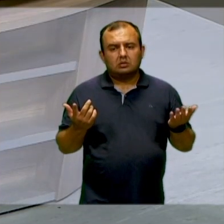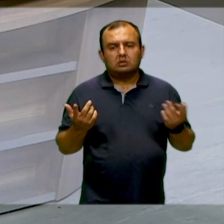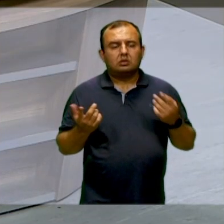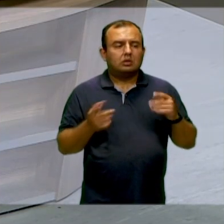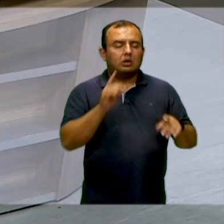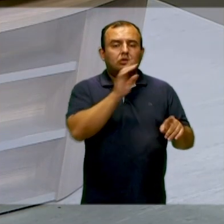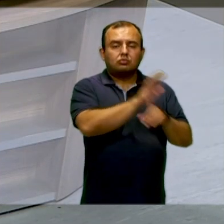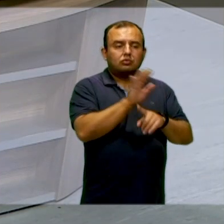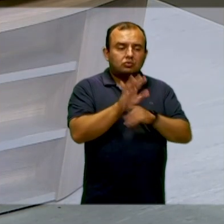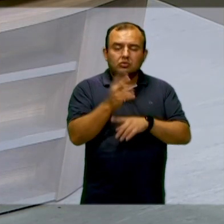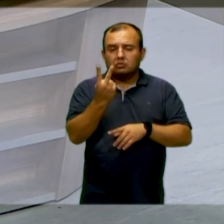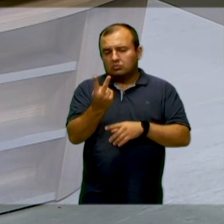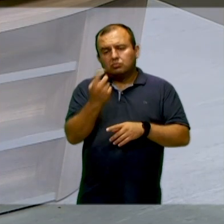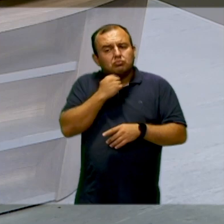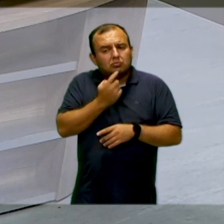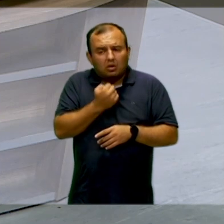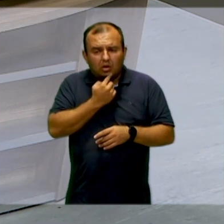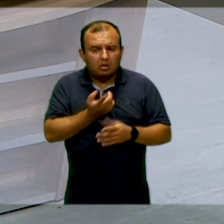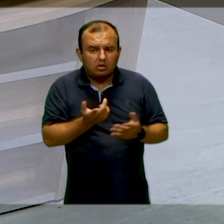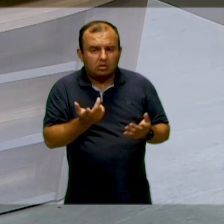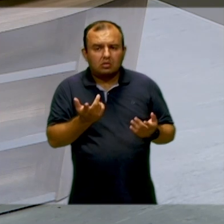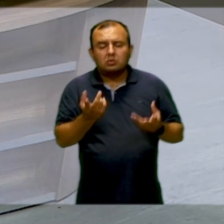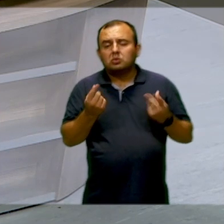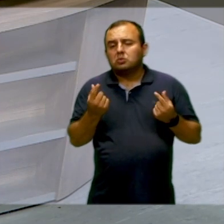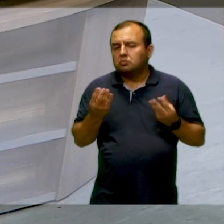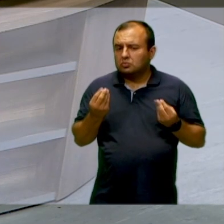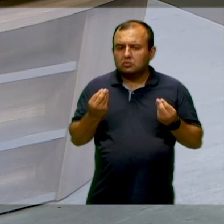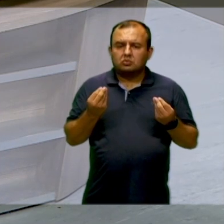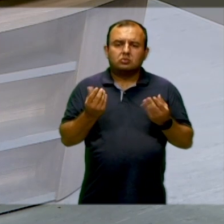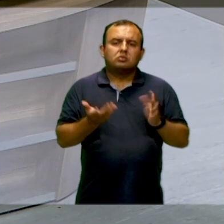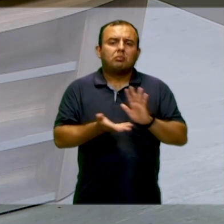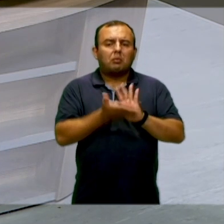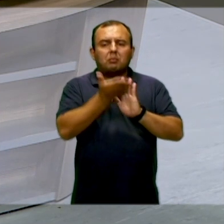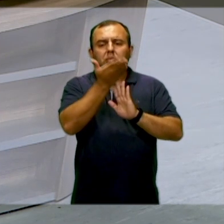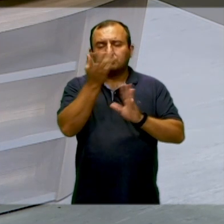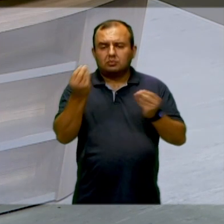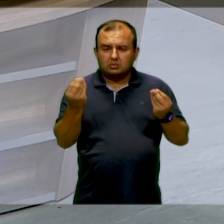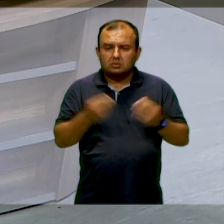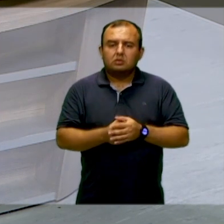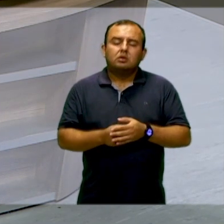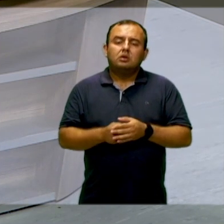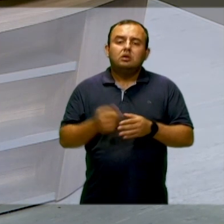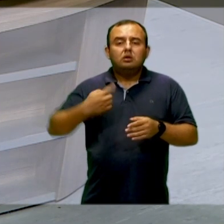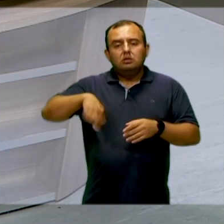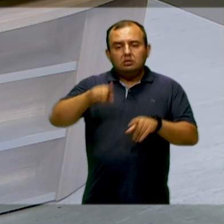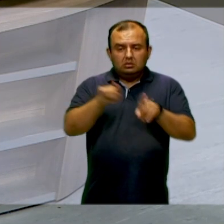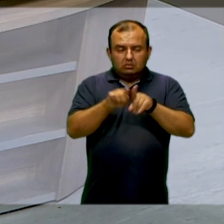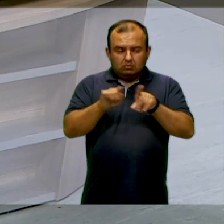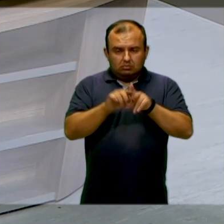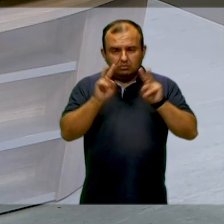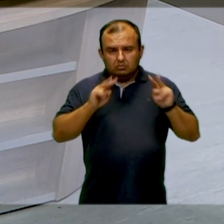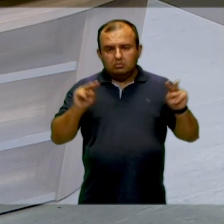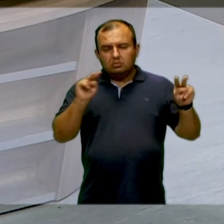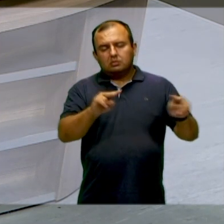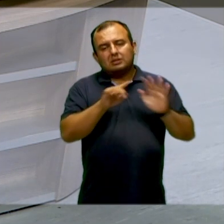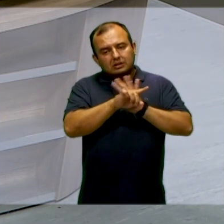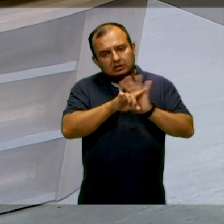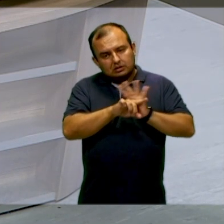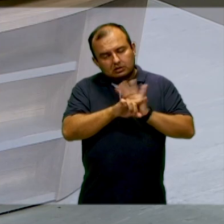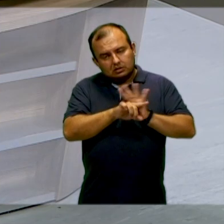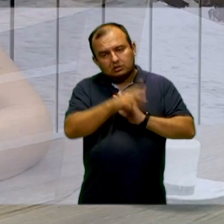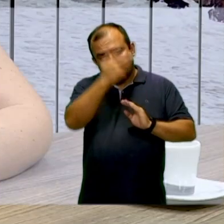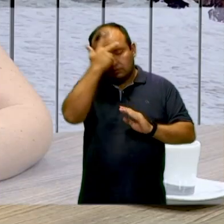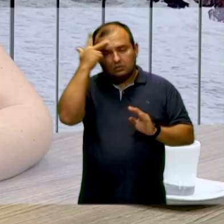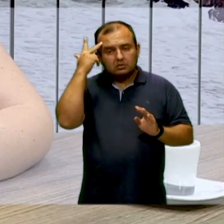senhores, né? Não, e não dá. E assim, muitos excessos. A gente também, olhando, verificando, as pessoas